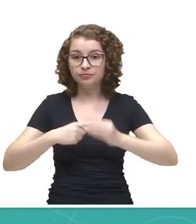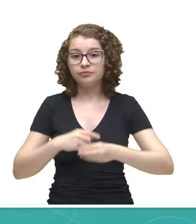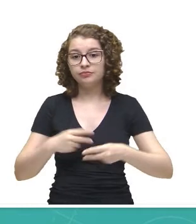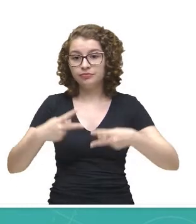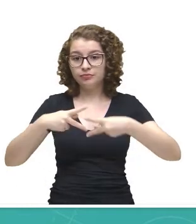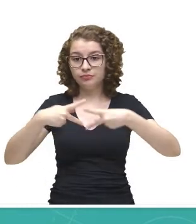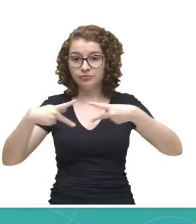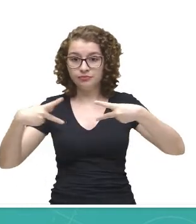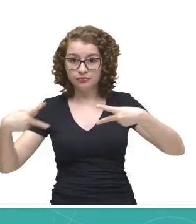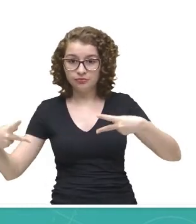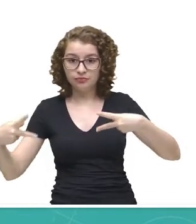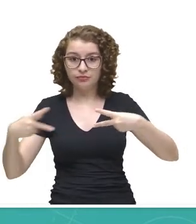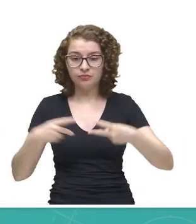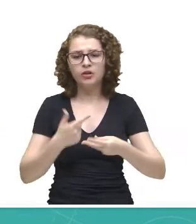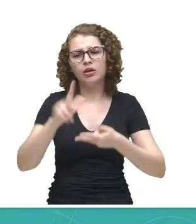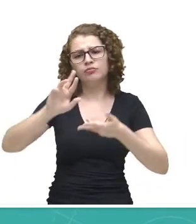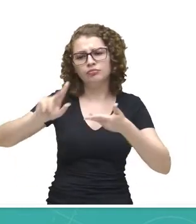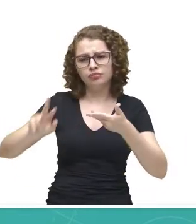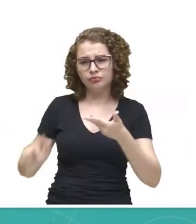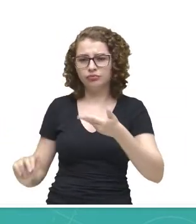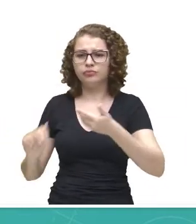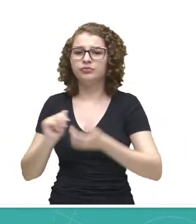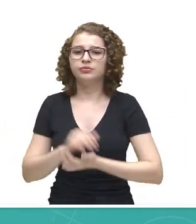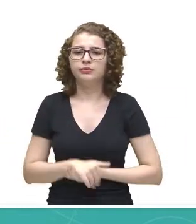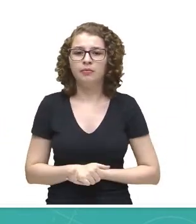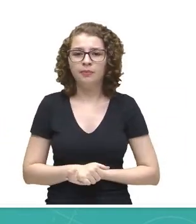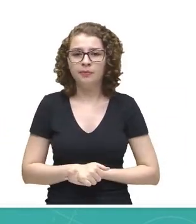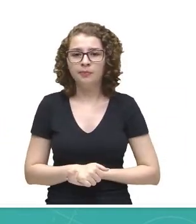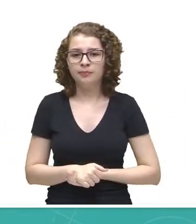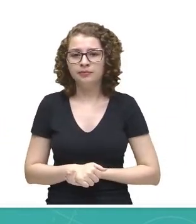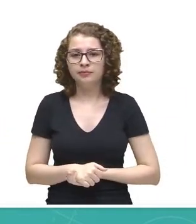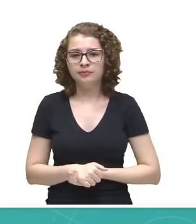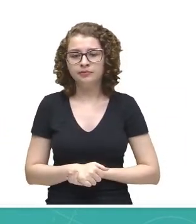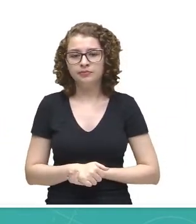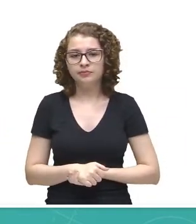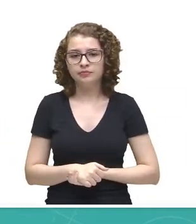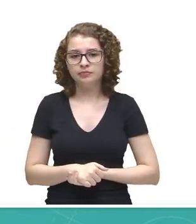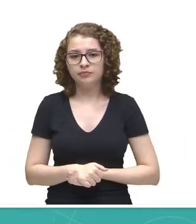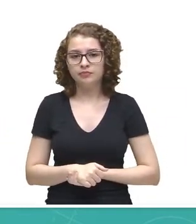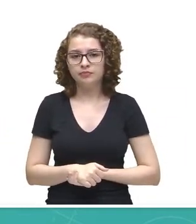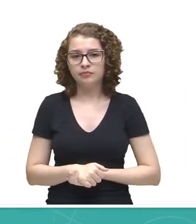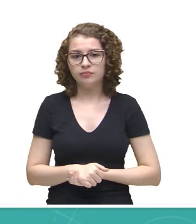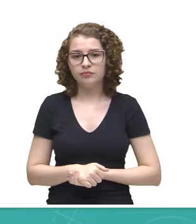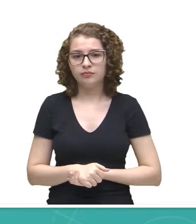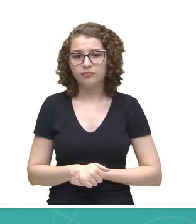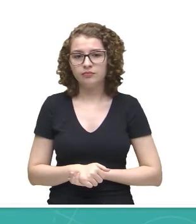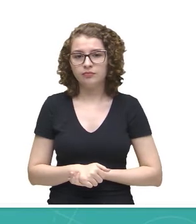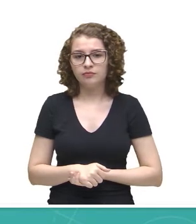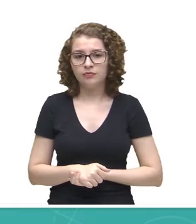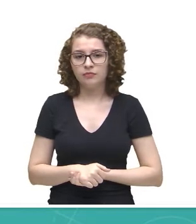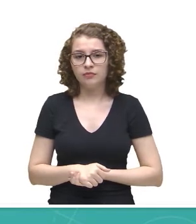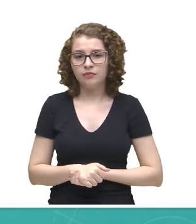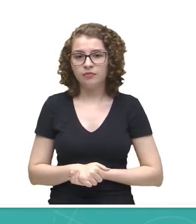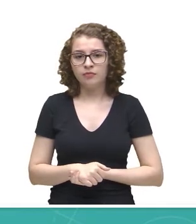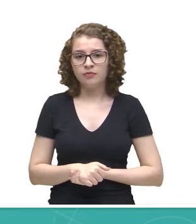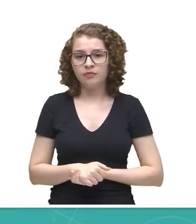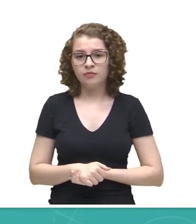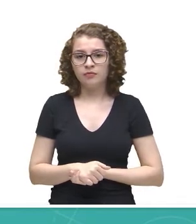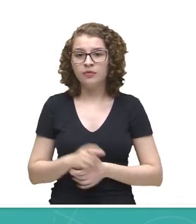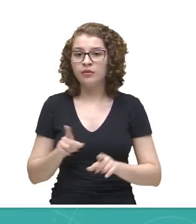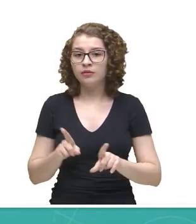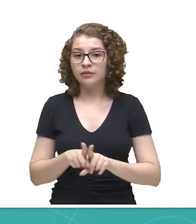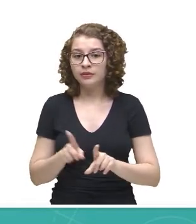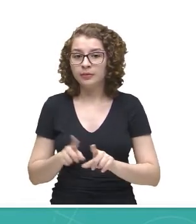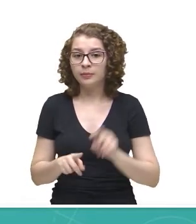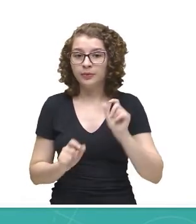proteínas também, entre outros compostos, tá? Então, a grande quantidade ali é realmente de água. Além dessa substância amorfa, tem